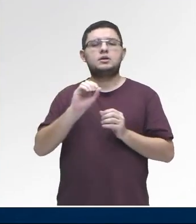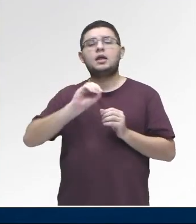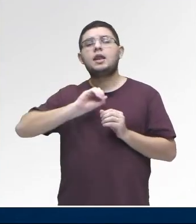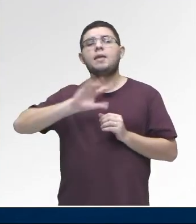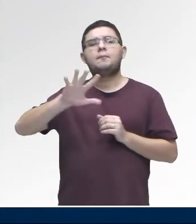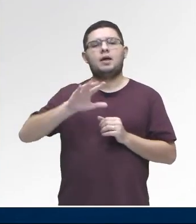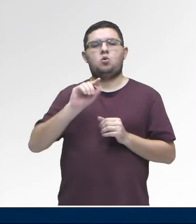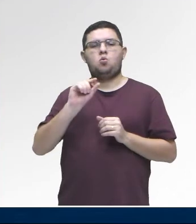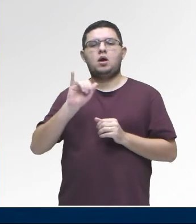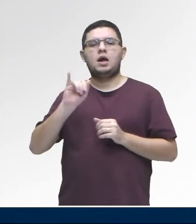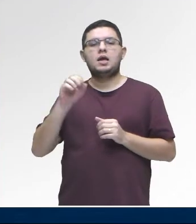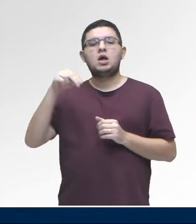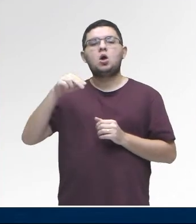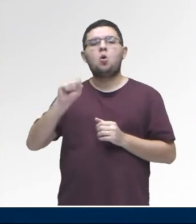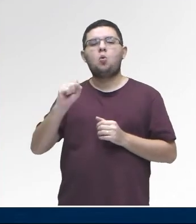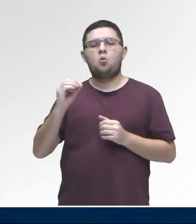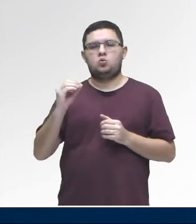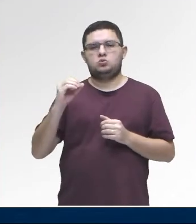íons.